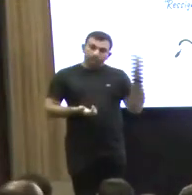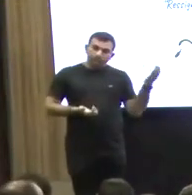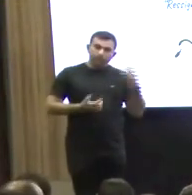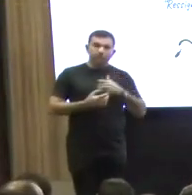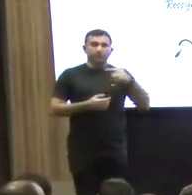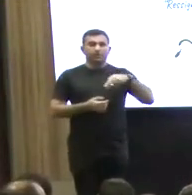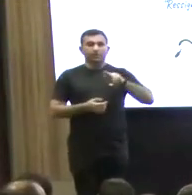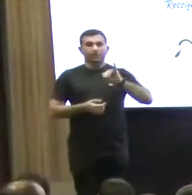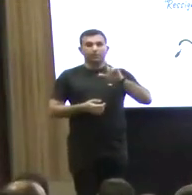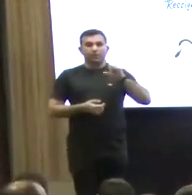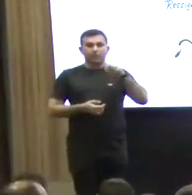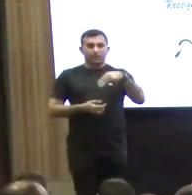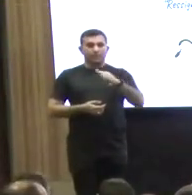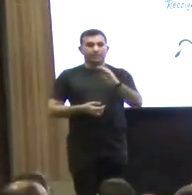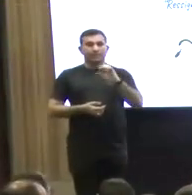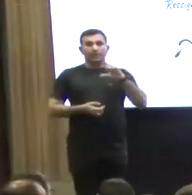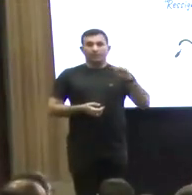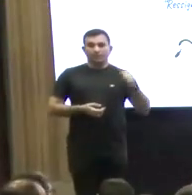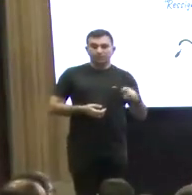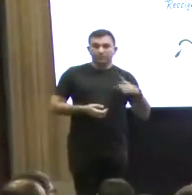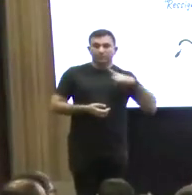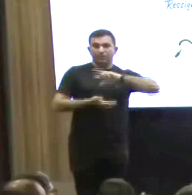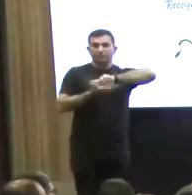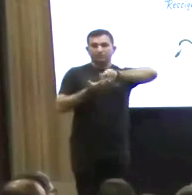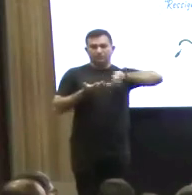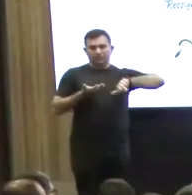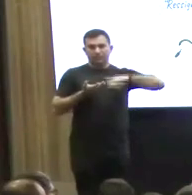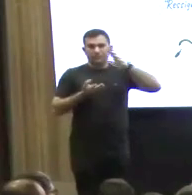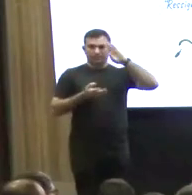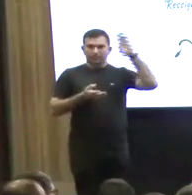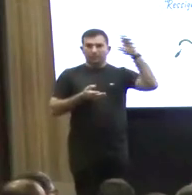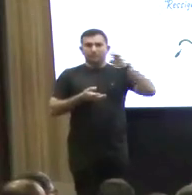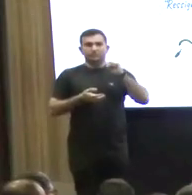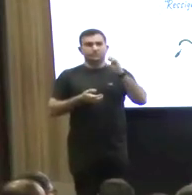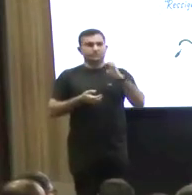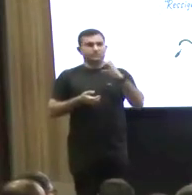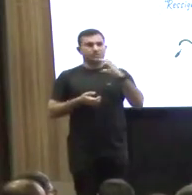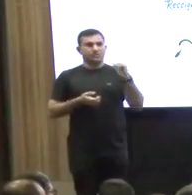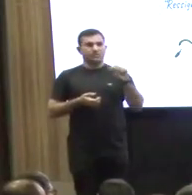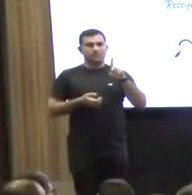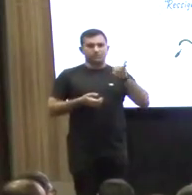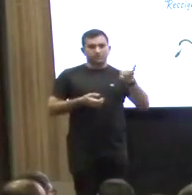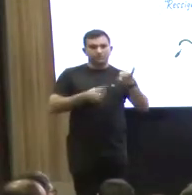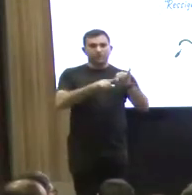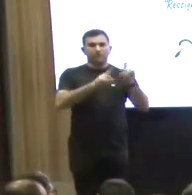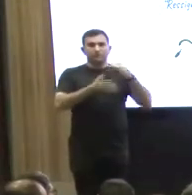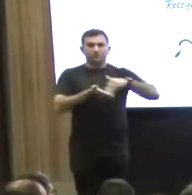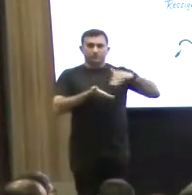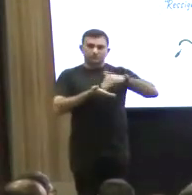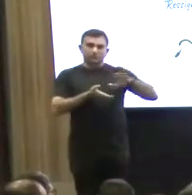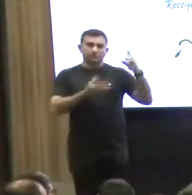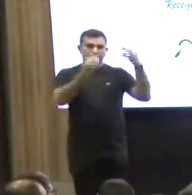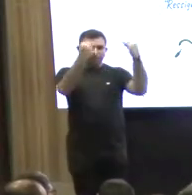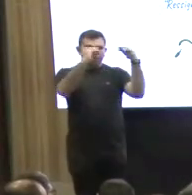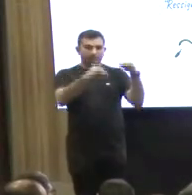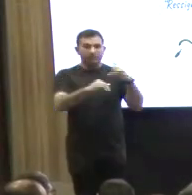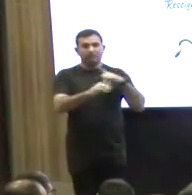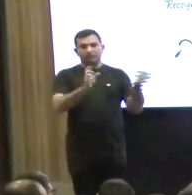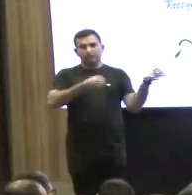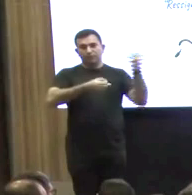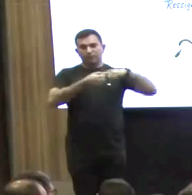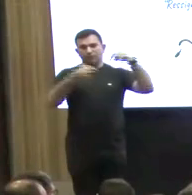quilombolas, sobretudo com a desestruturação da CECADI, né, que recentemente voltou a constar no organograma do Ministério